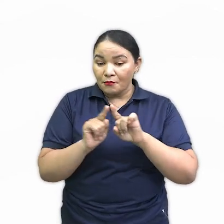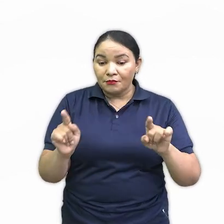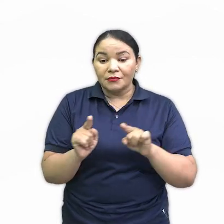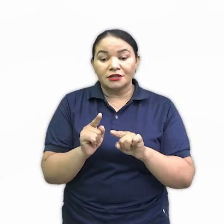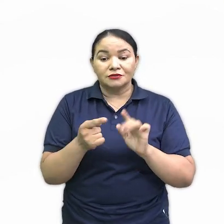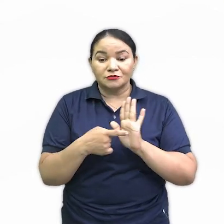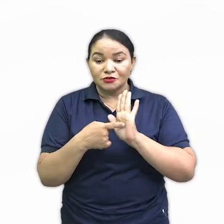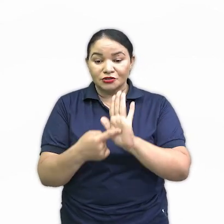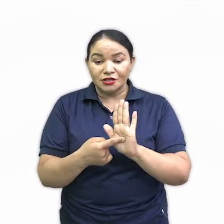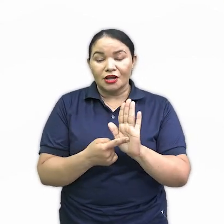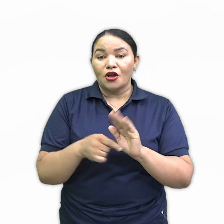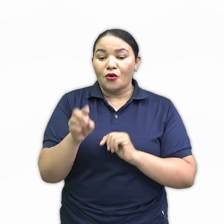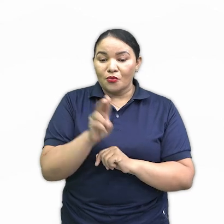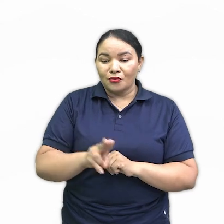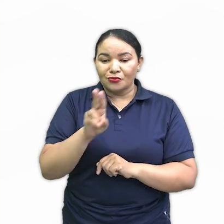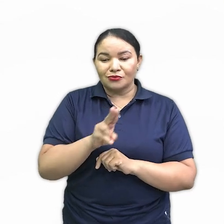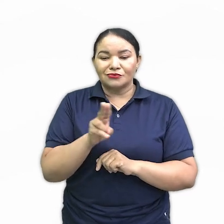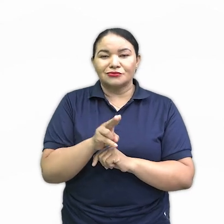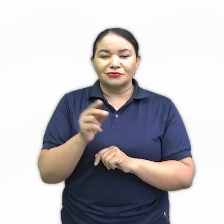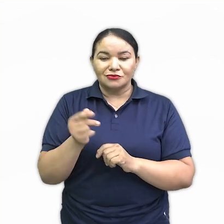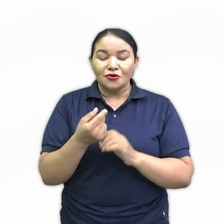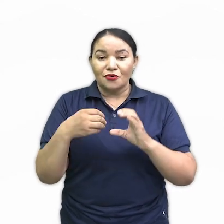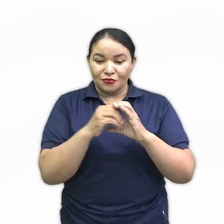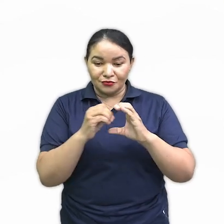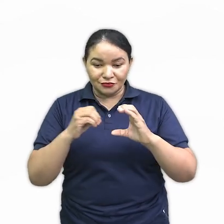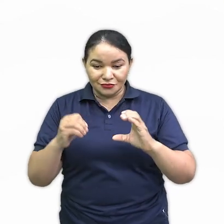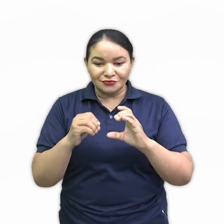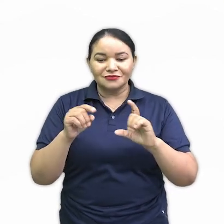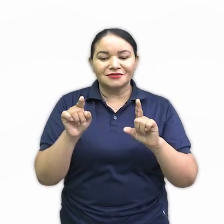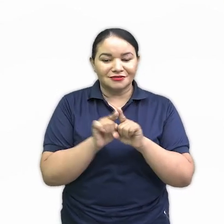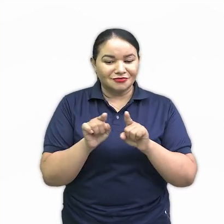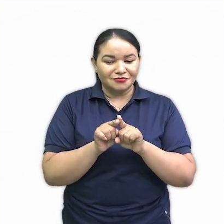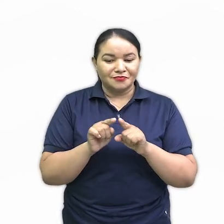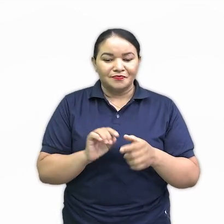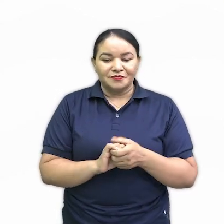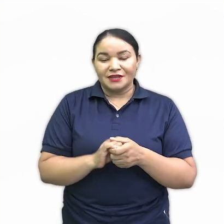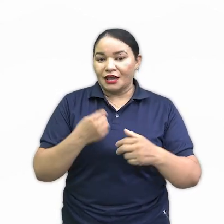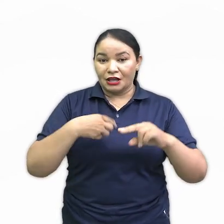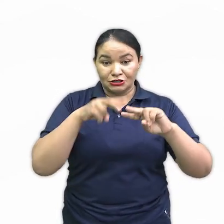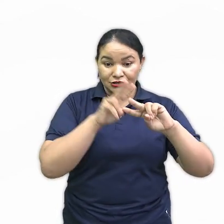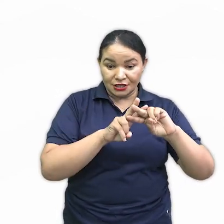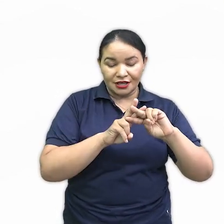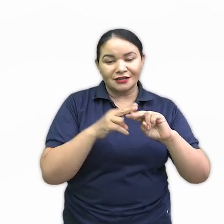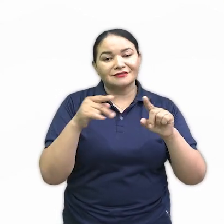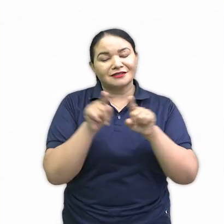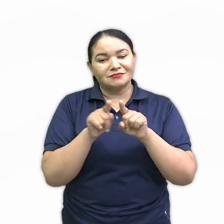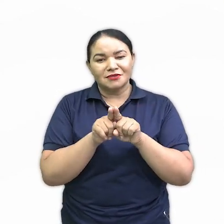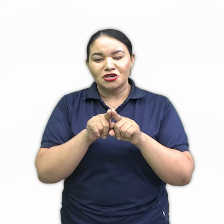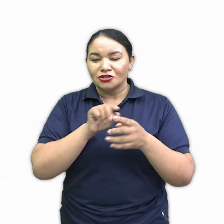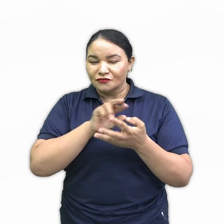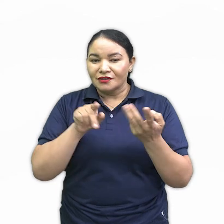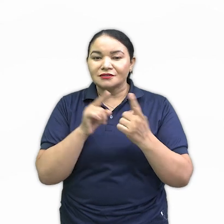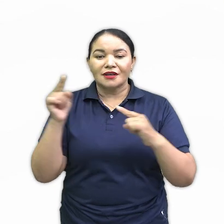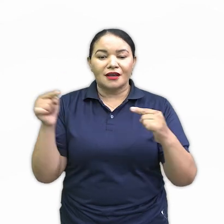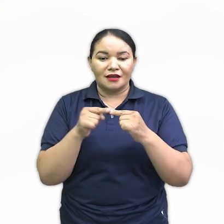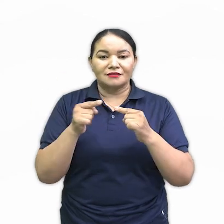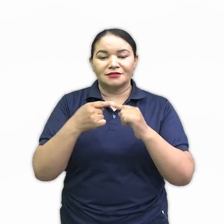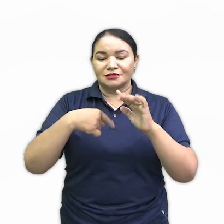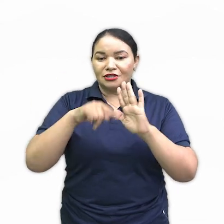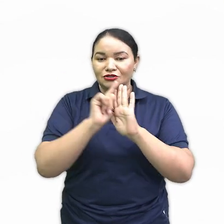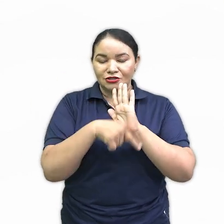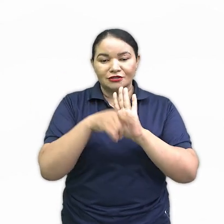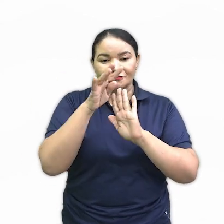dos emojis, das hashtags, também se encaixa aí nesse gênero textual,